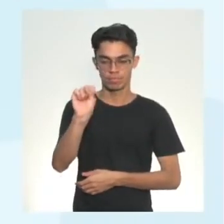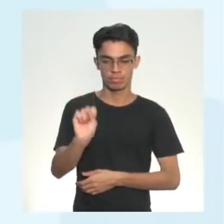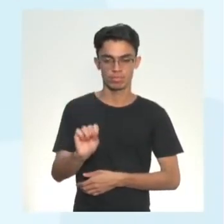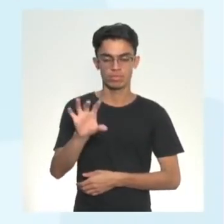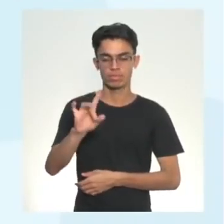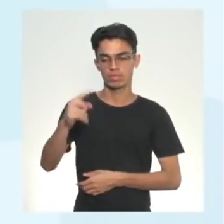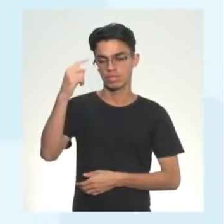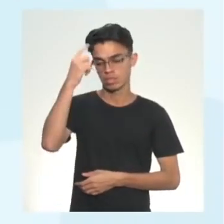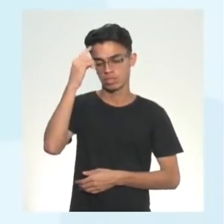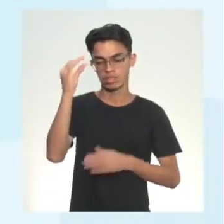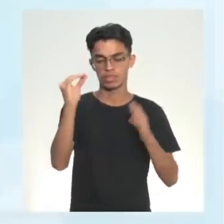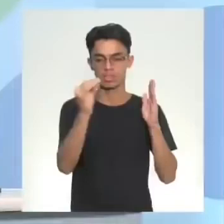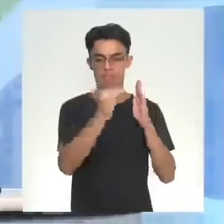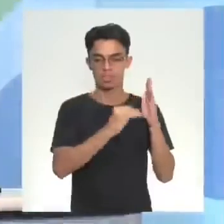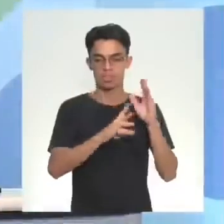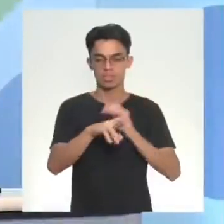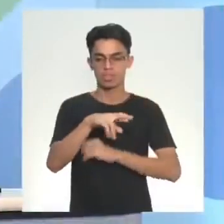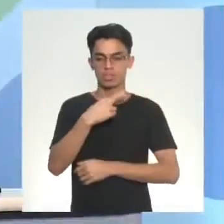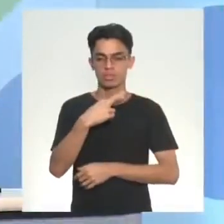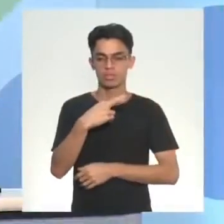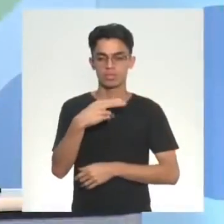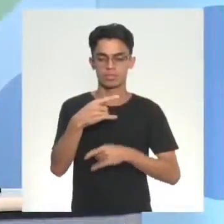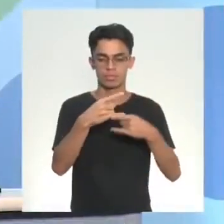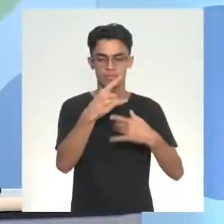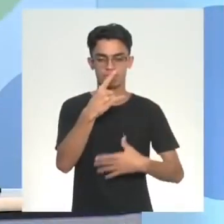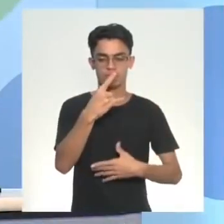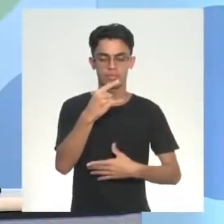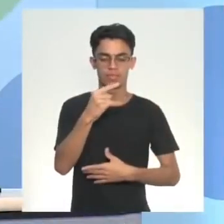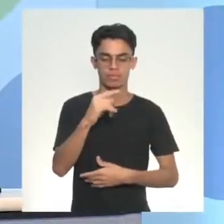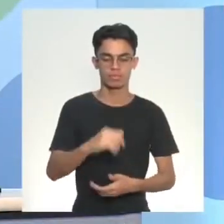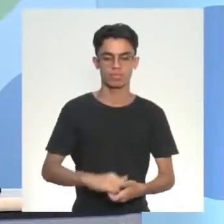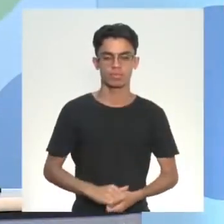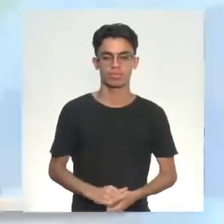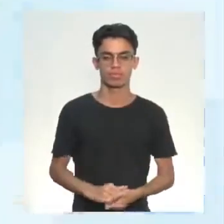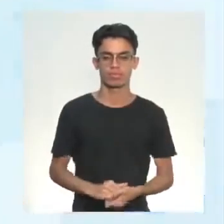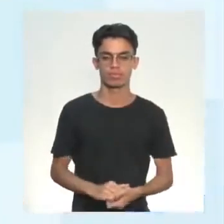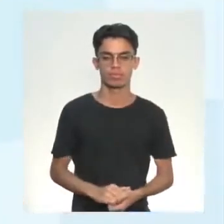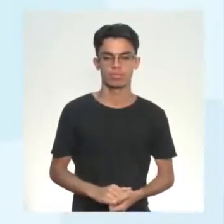só pensar e colocar qual é a alternativa para a gente ir lá no chat. Então, a gente já volta.